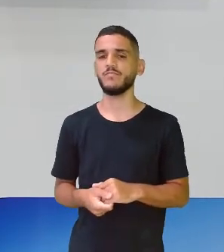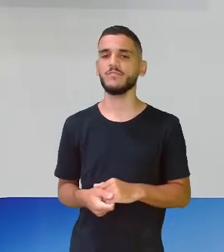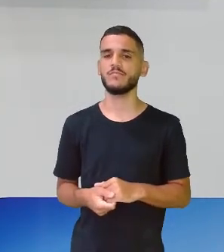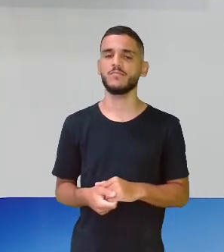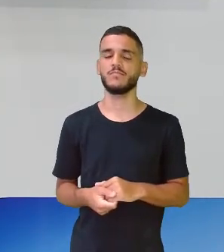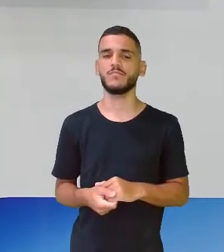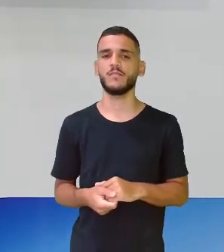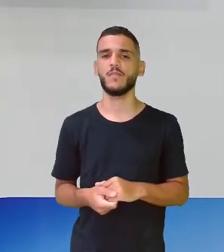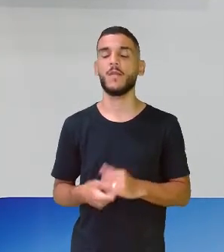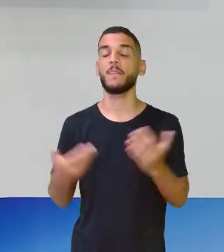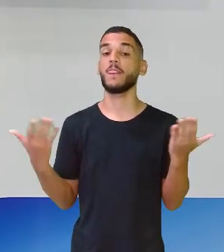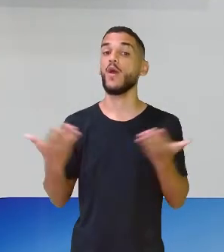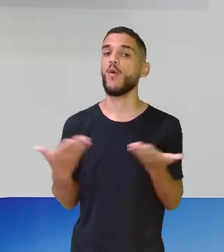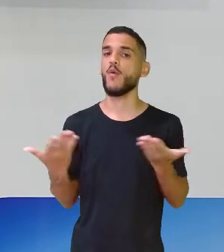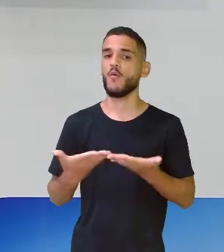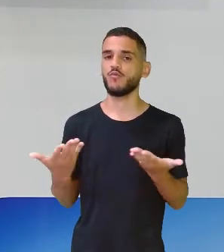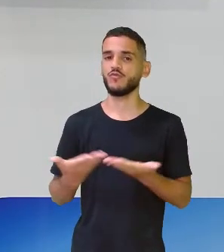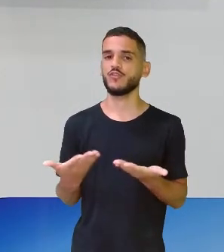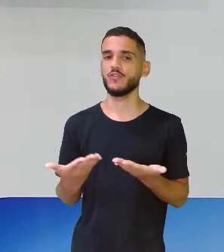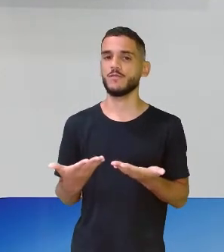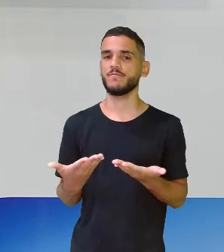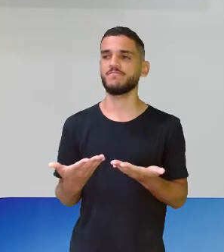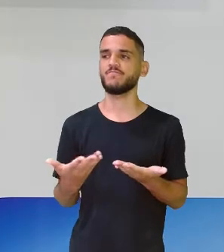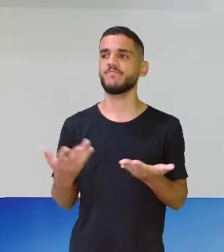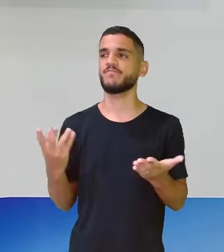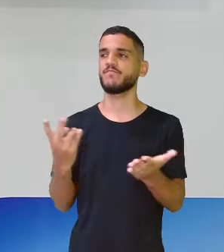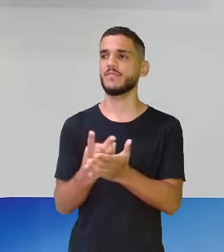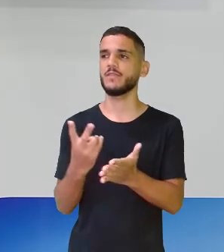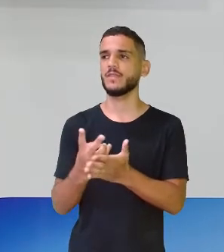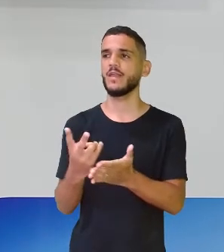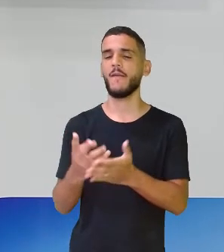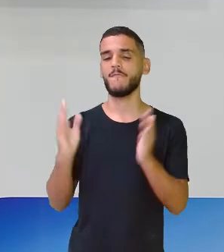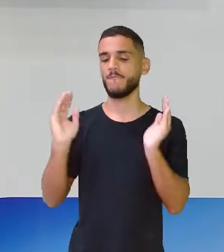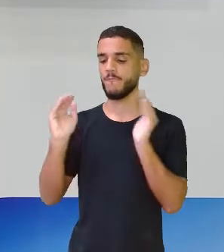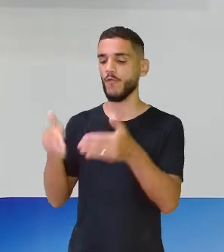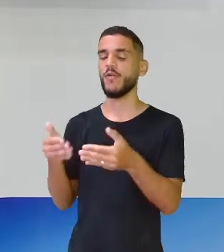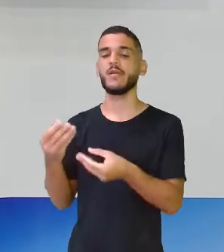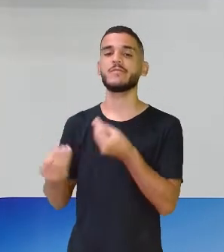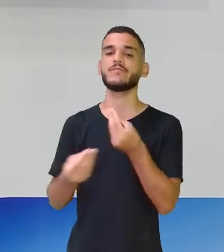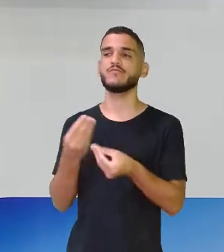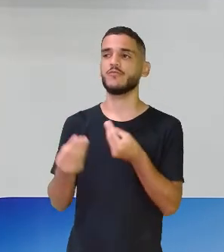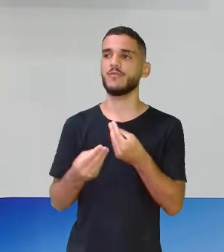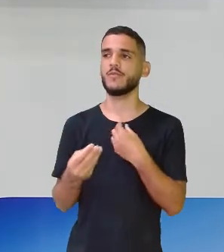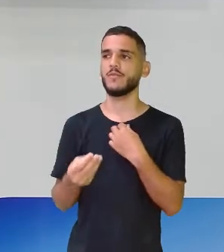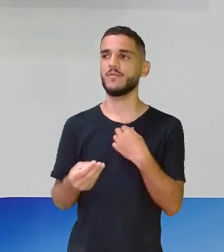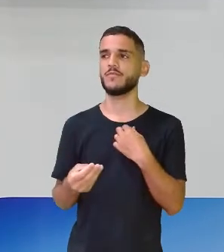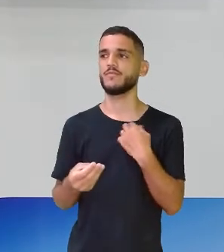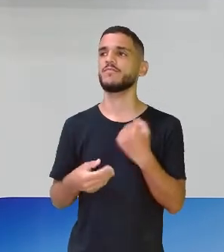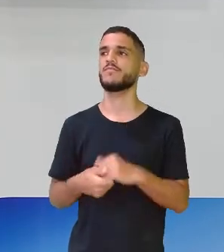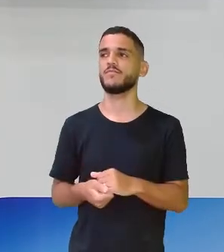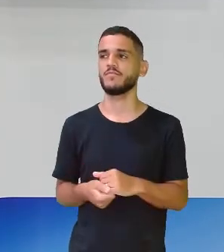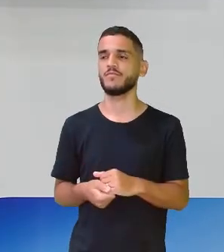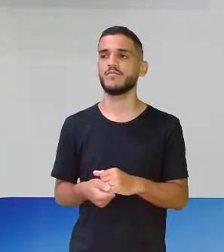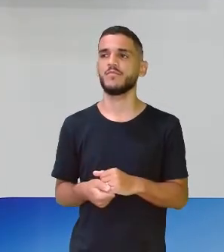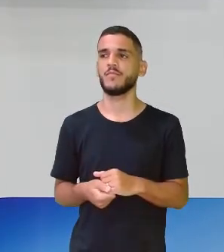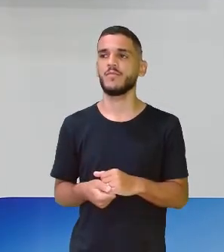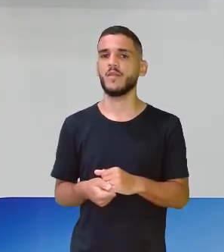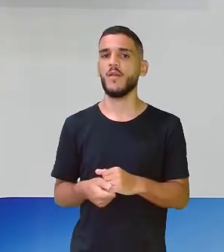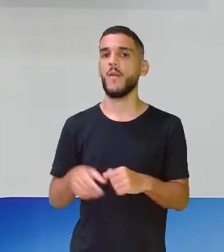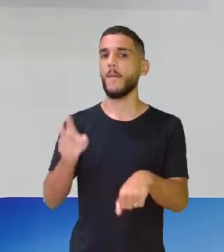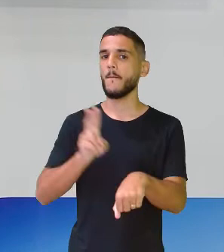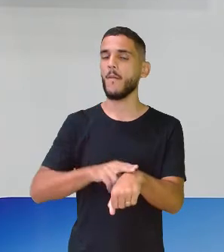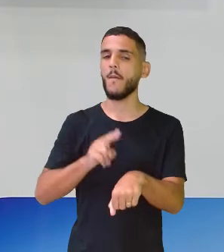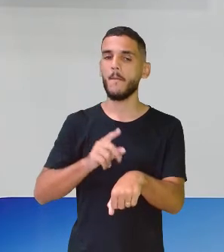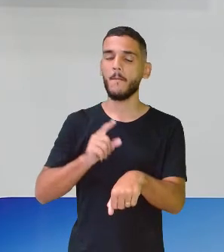a gente vai lembrar sempre que a gente inicia com o nosso momento de